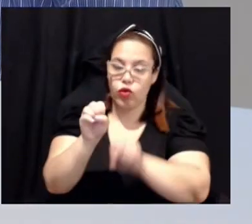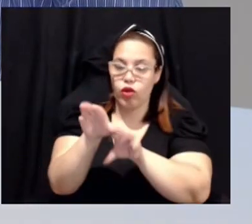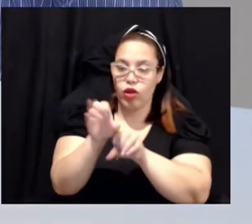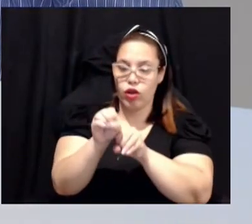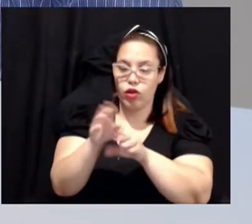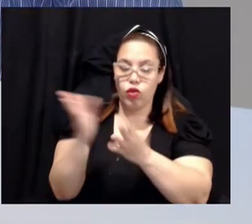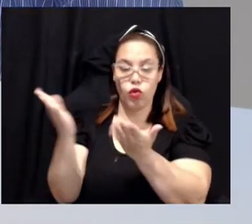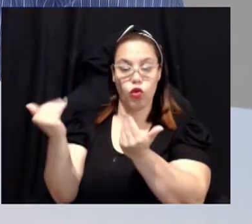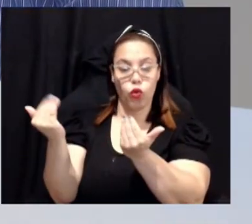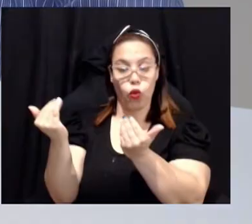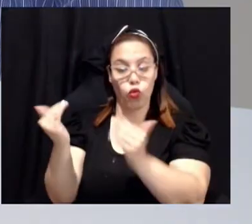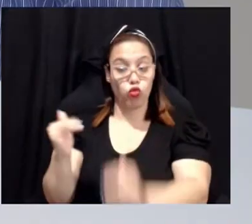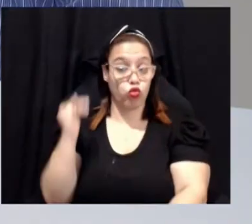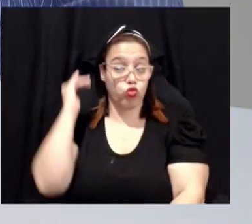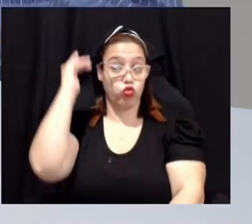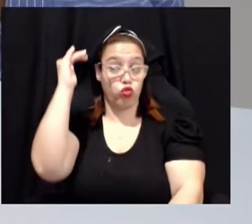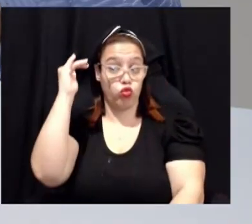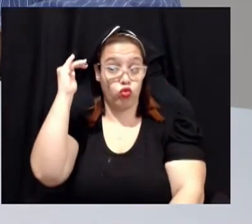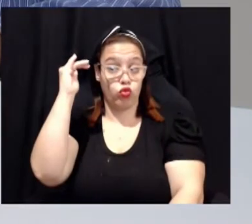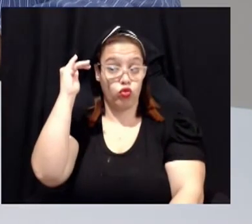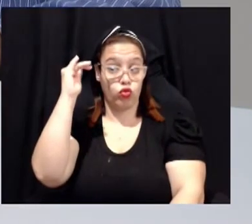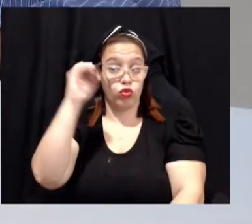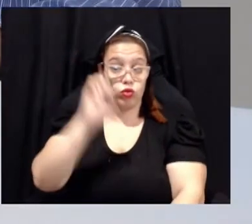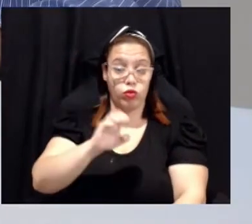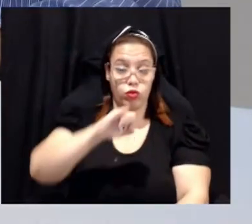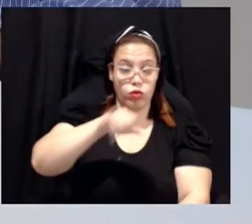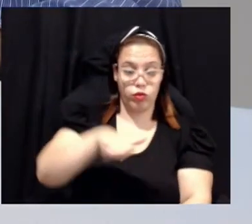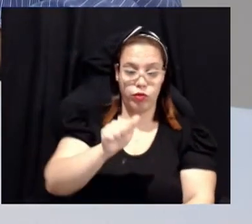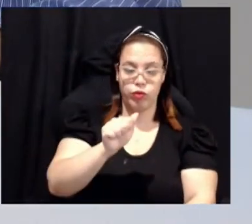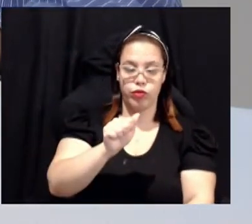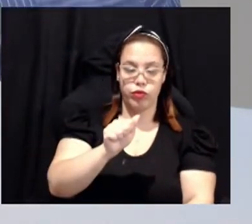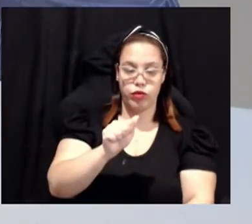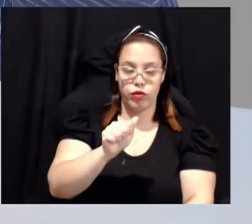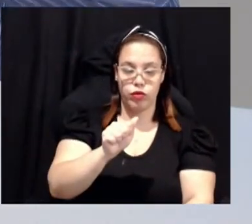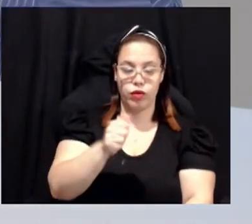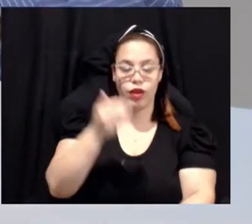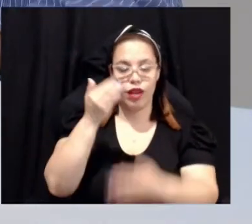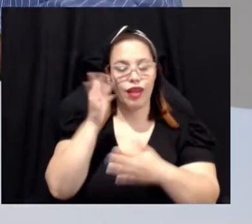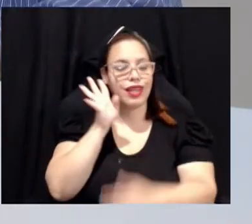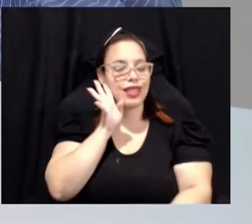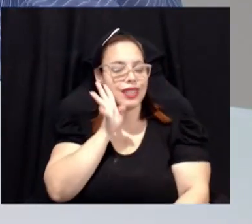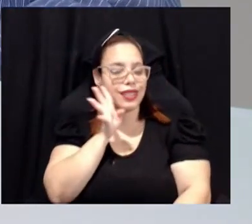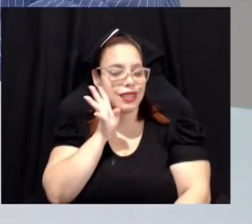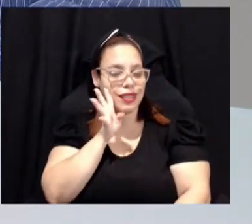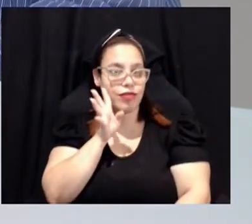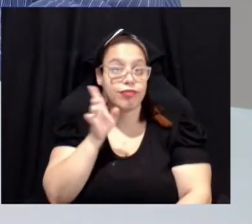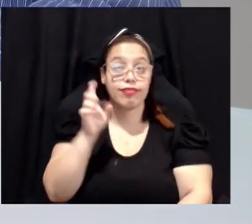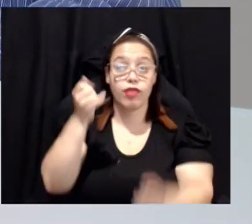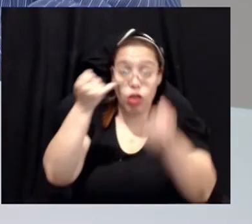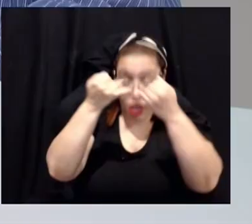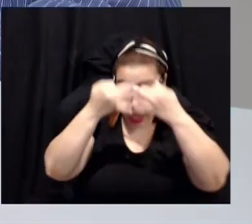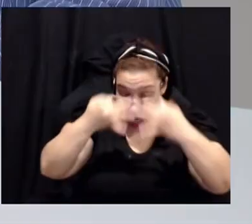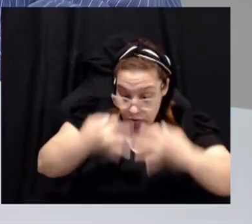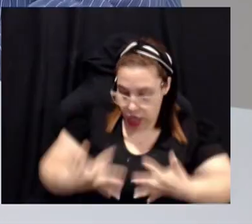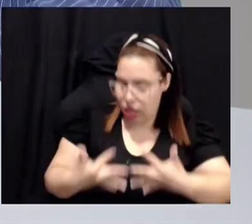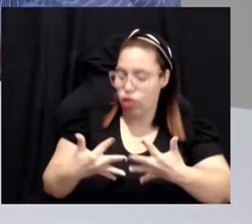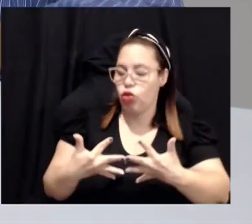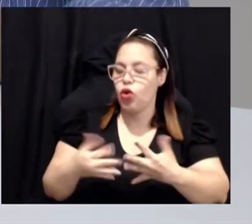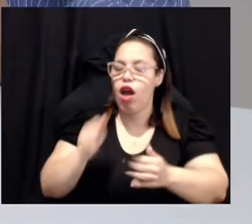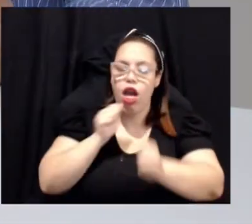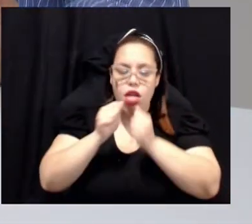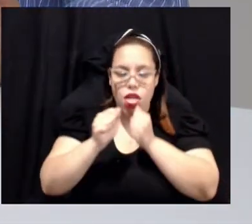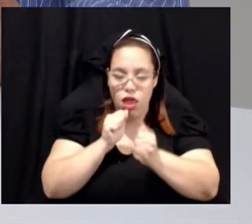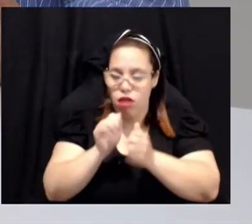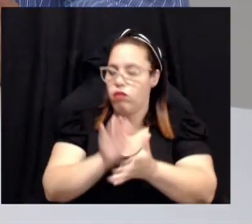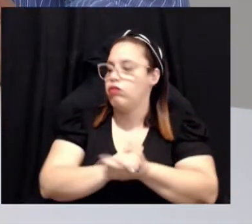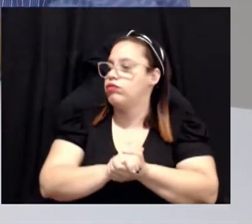e adulto, EJA. É muito legal, esclarecedora a entrevista, com